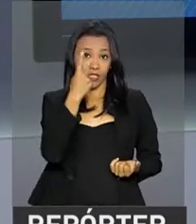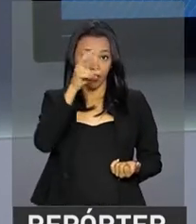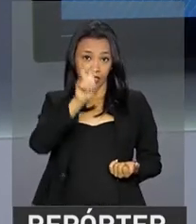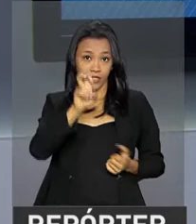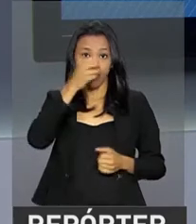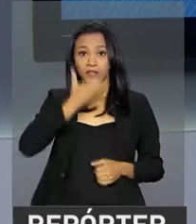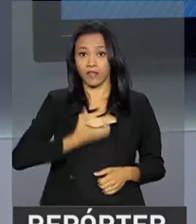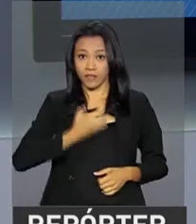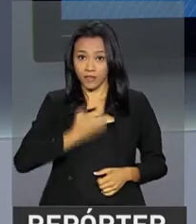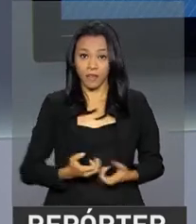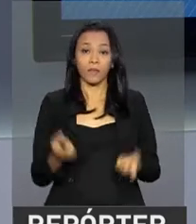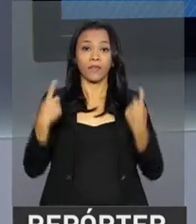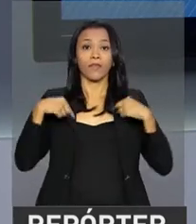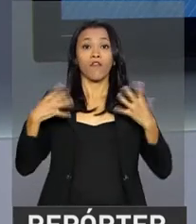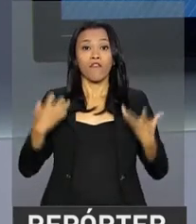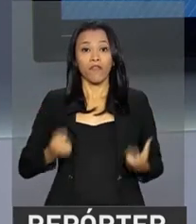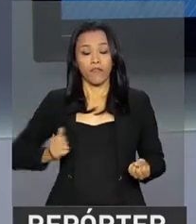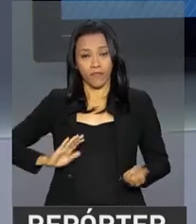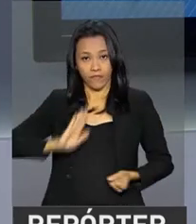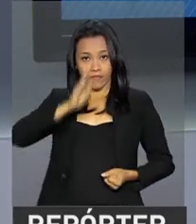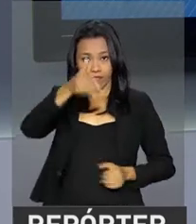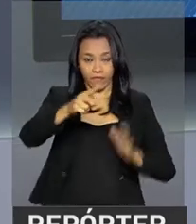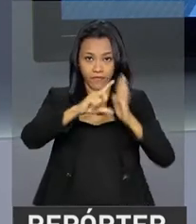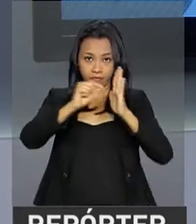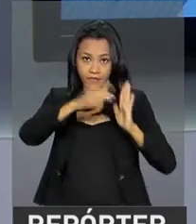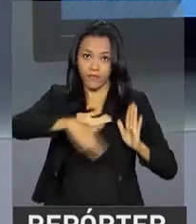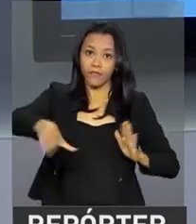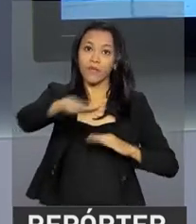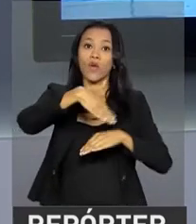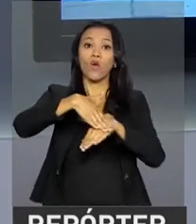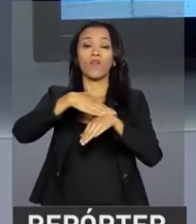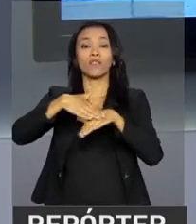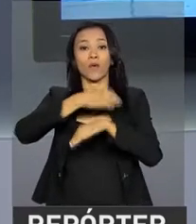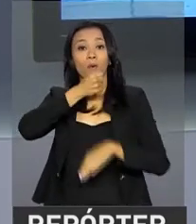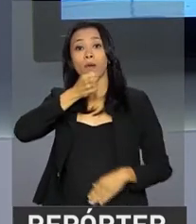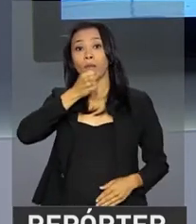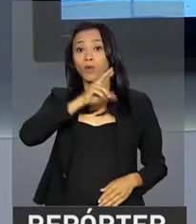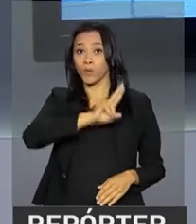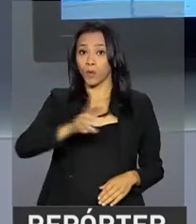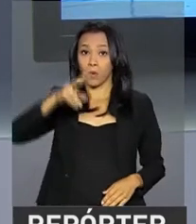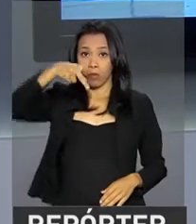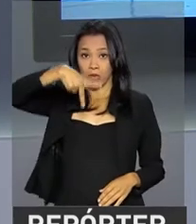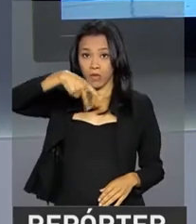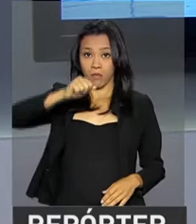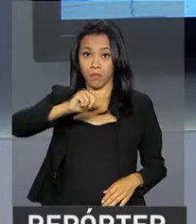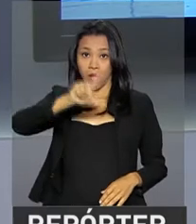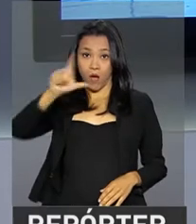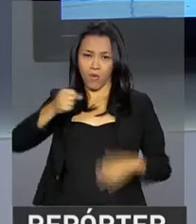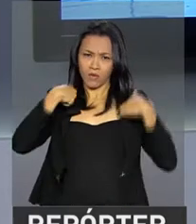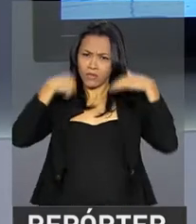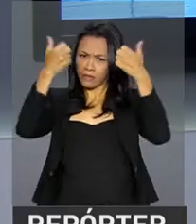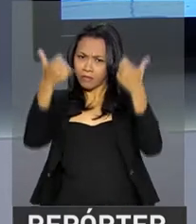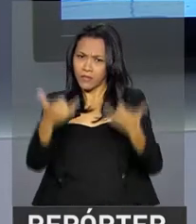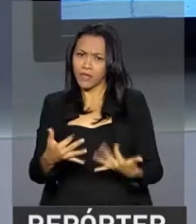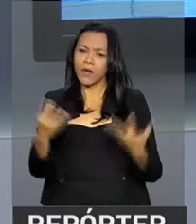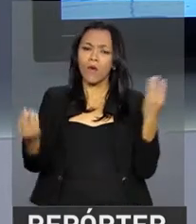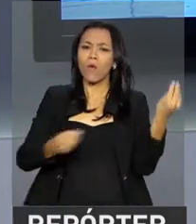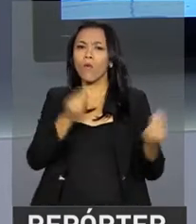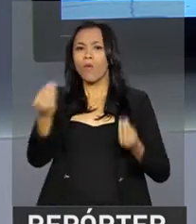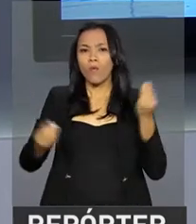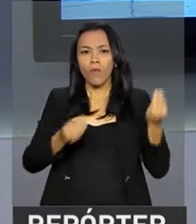dezembro e nós vamos até o palácio do planalto conversar com o repórter paulo la sálvia ele traz informações sobre o presidente michel